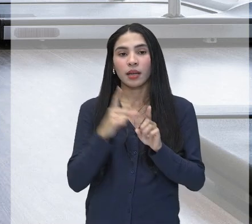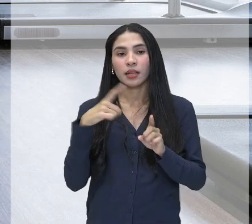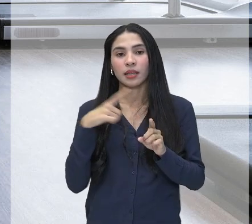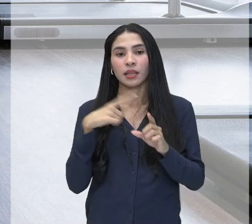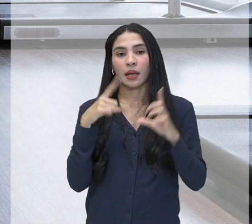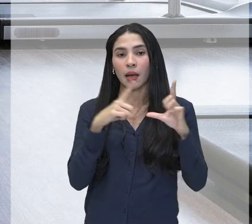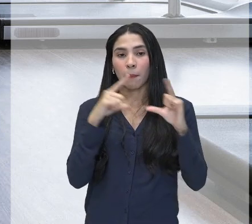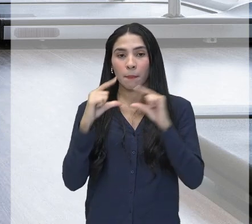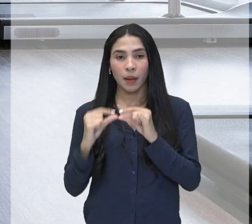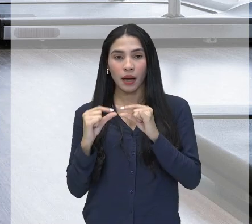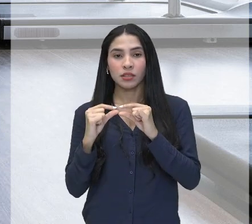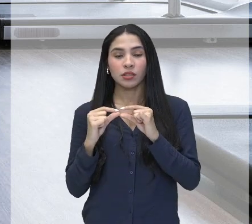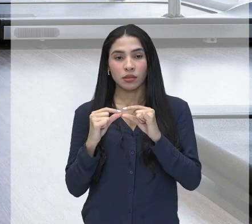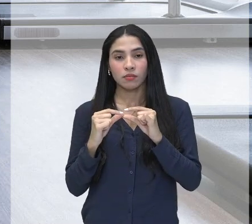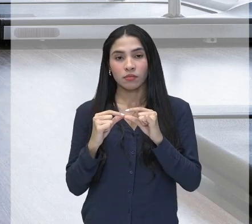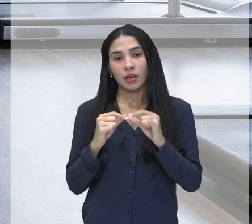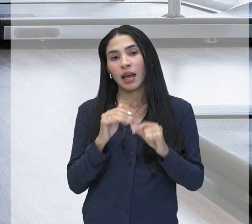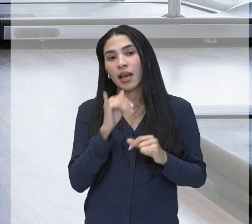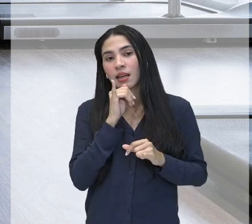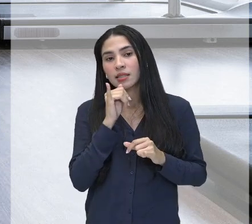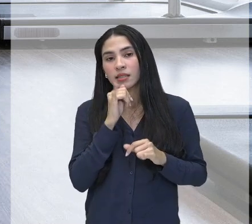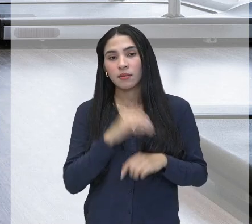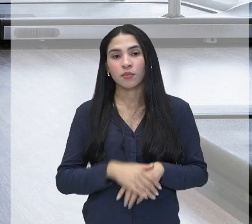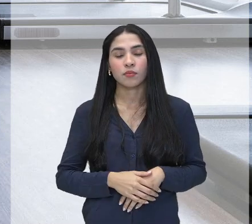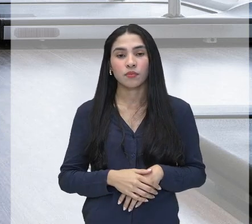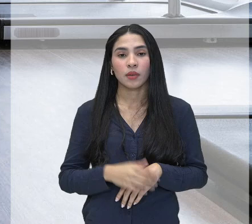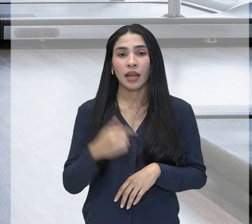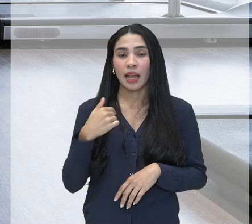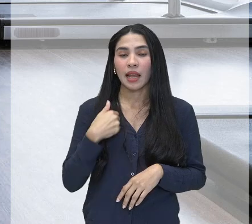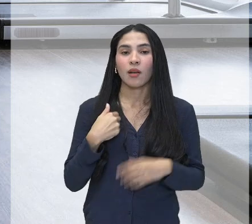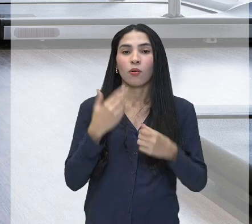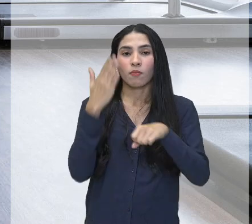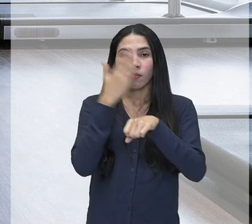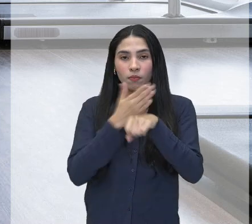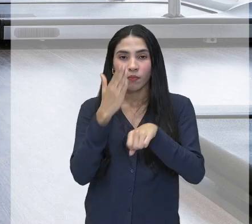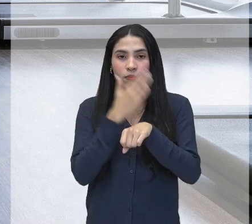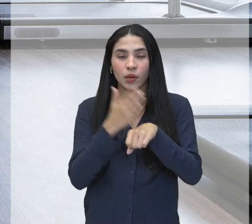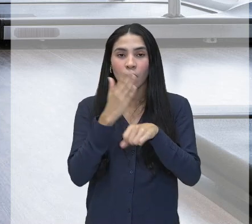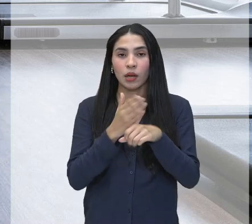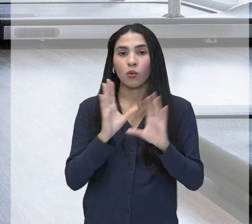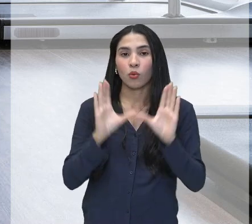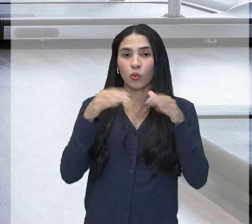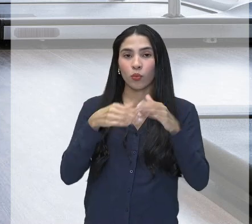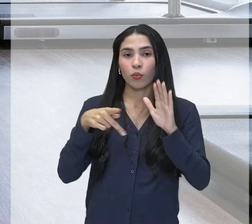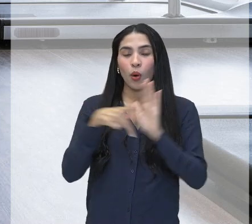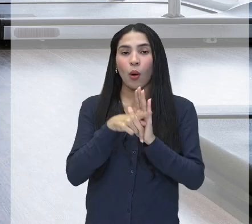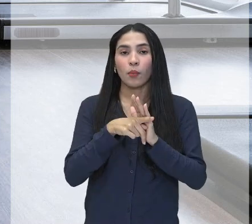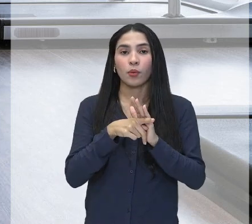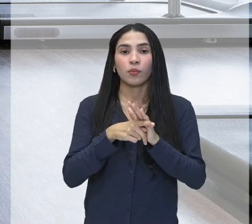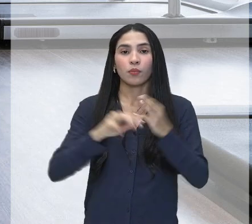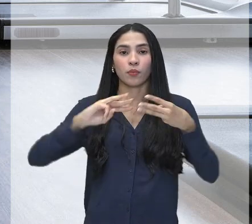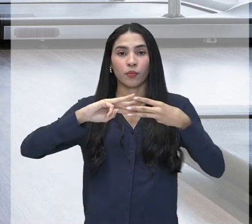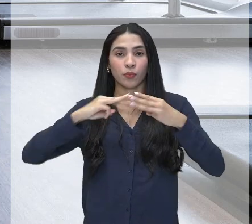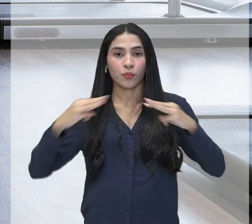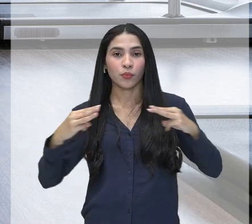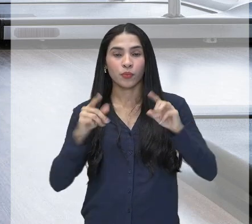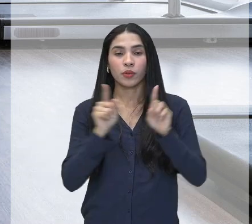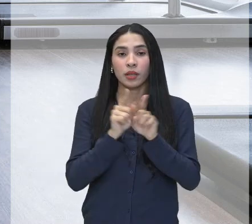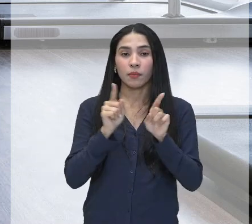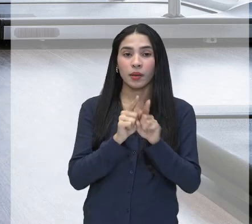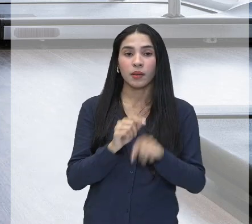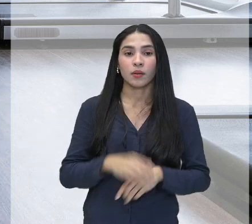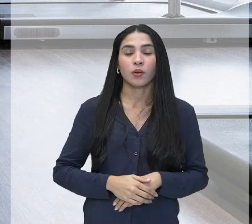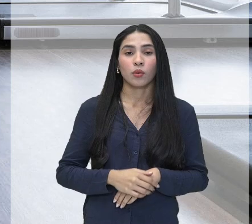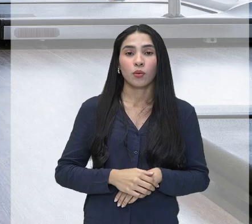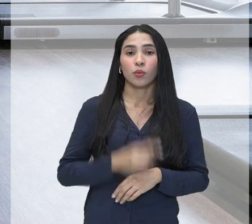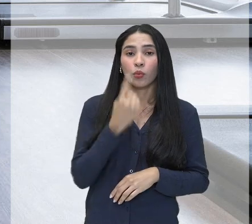baixa frequência, que é quando eu faço um treinamento de um grupo muscular, né, contemplando esse grupo muscular 1